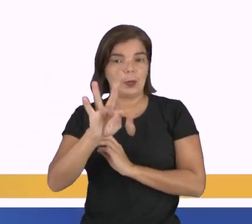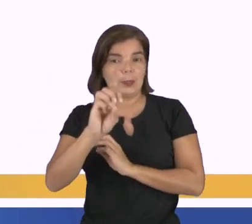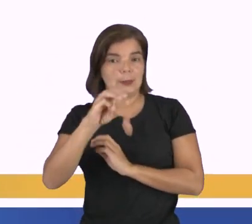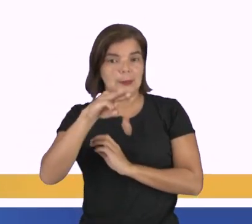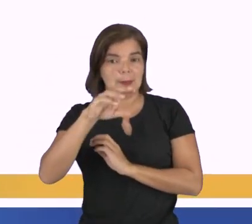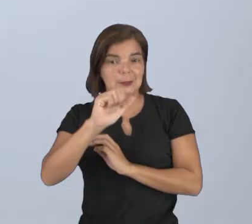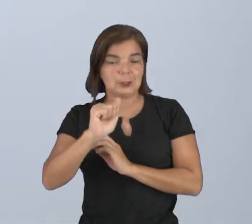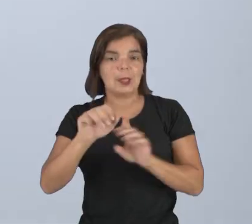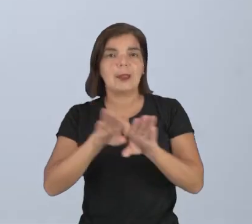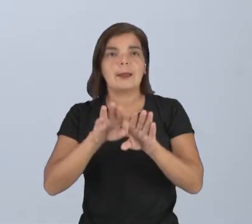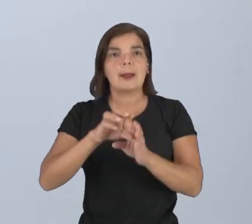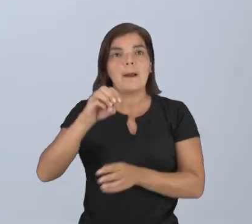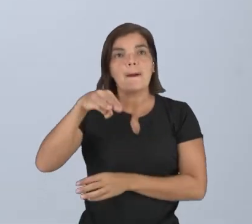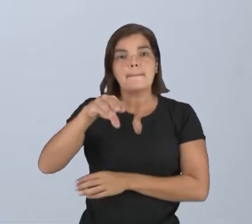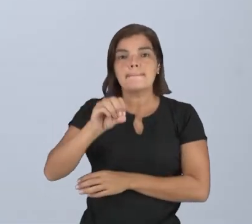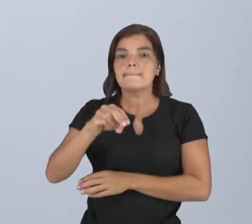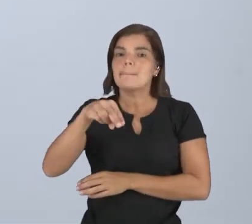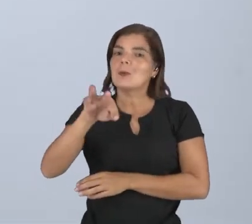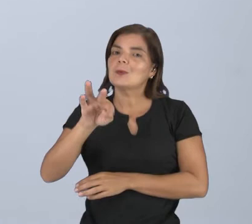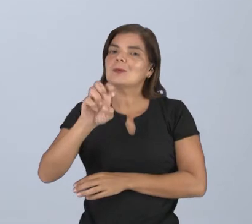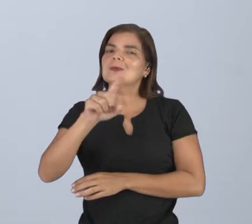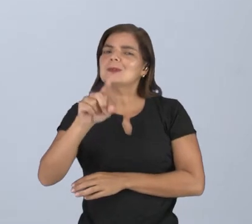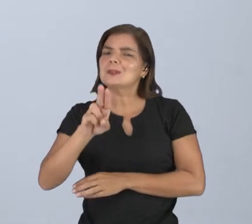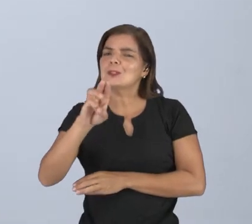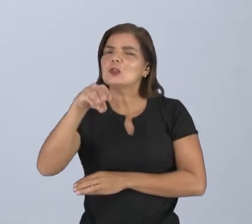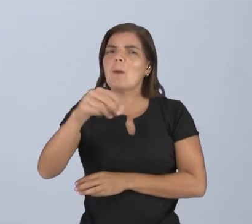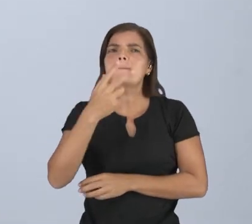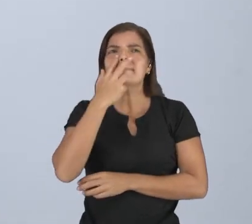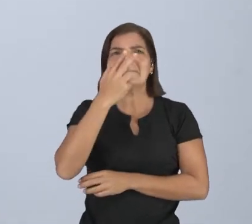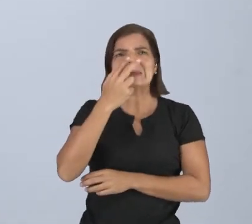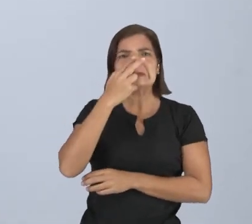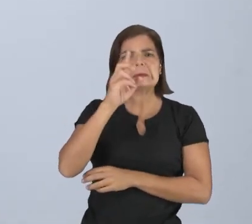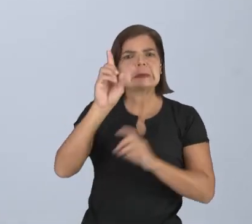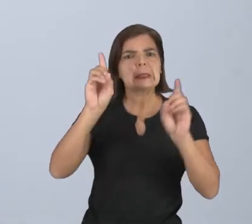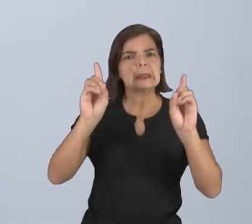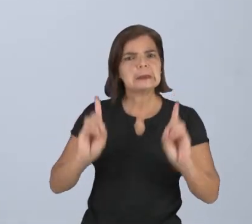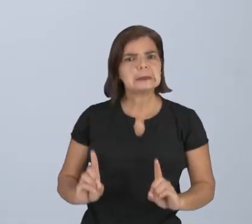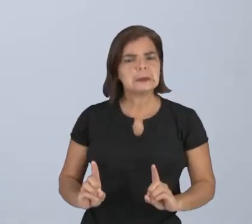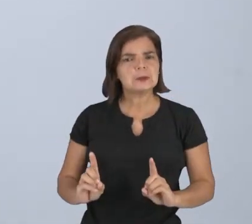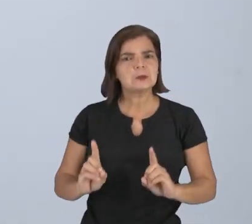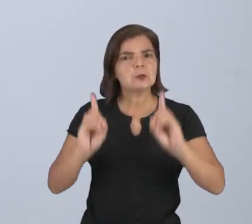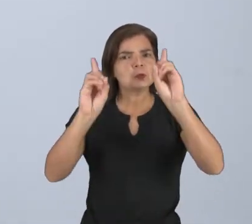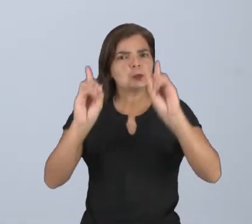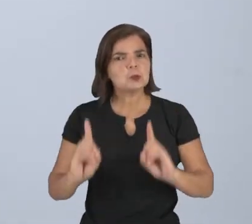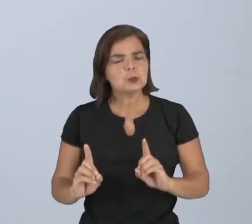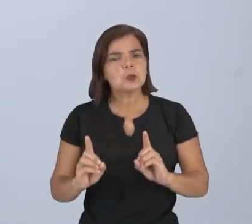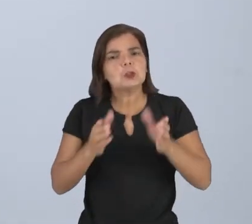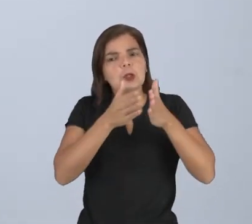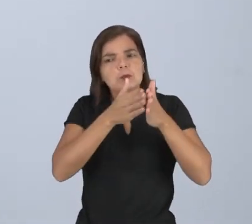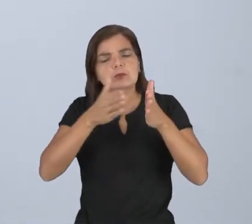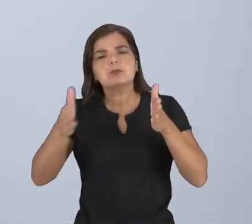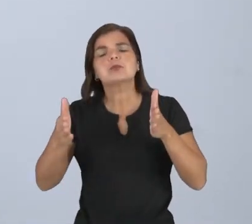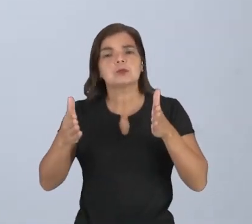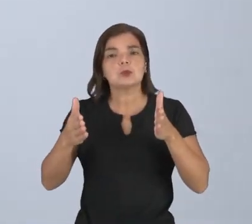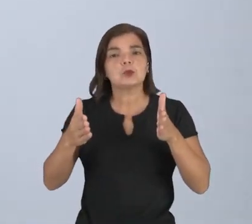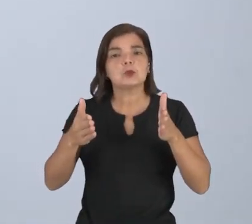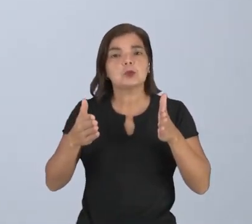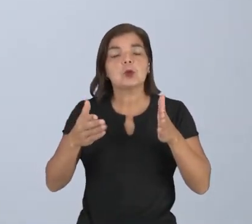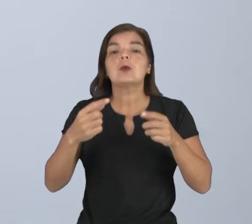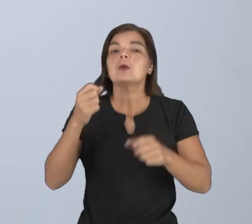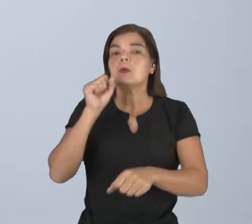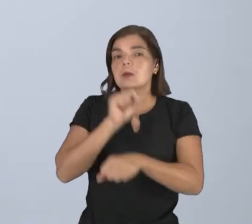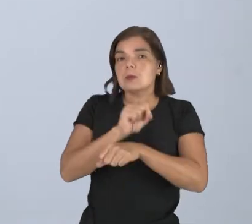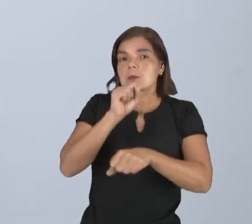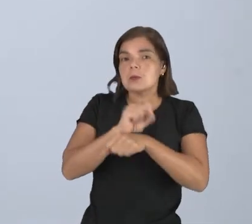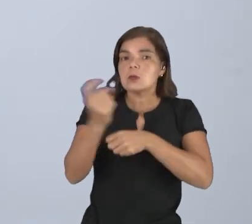eram deuses. Pessoal, essa história aqui é muito complicada, porque os astecas, eles estavam num período cultural que eles